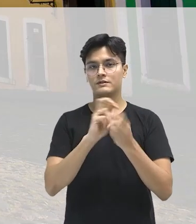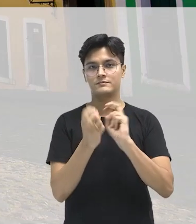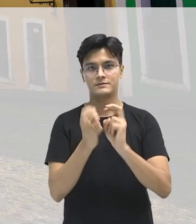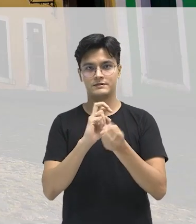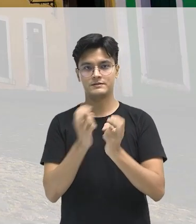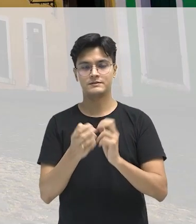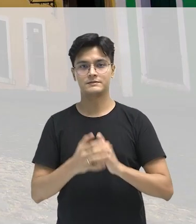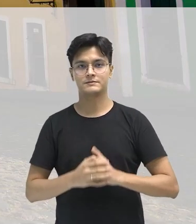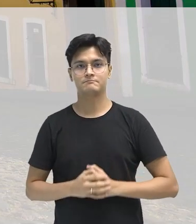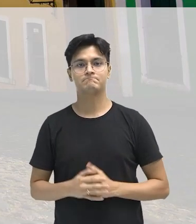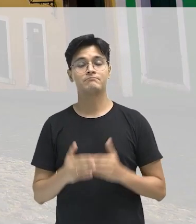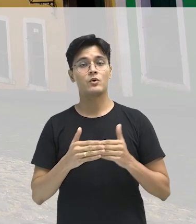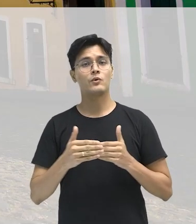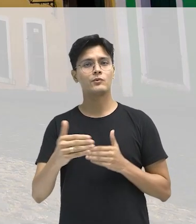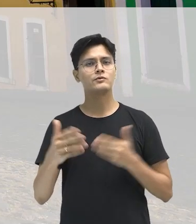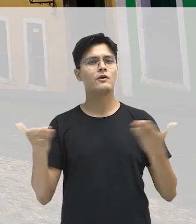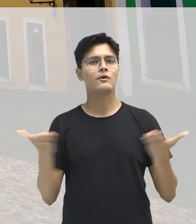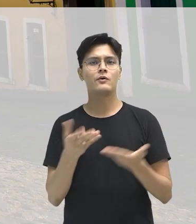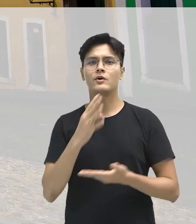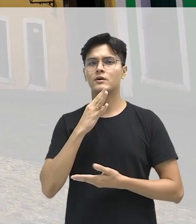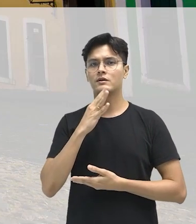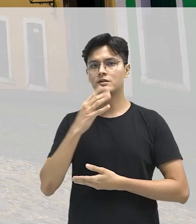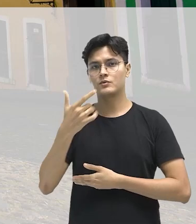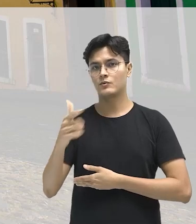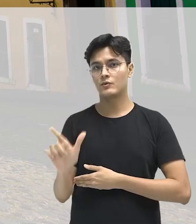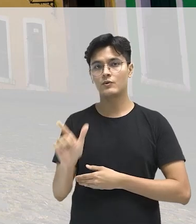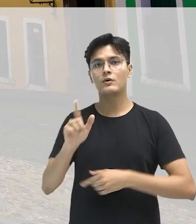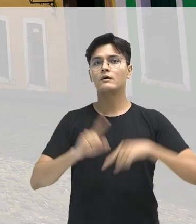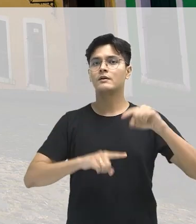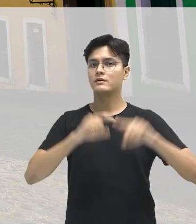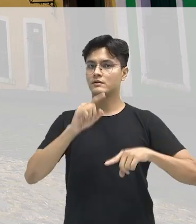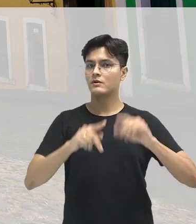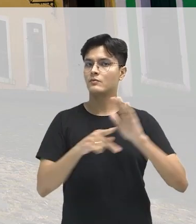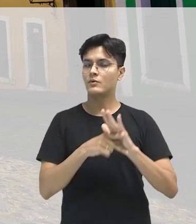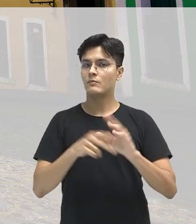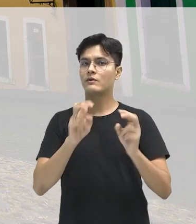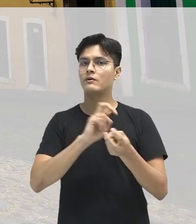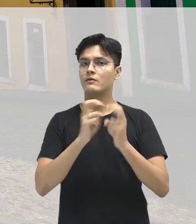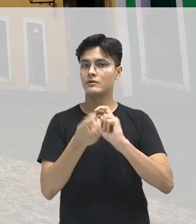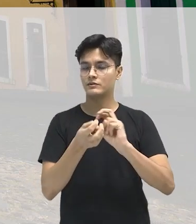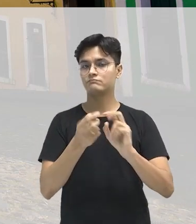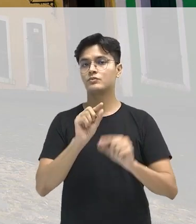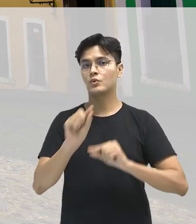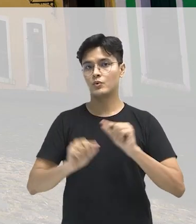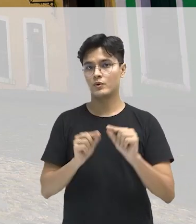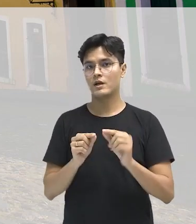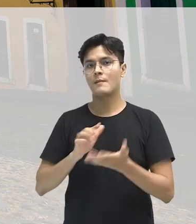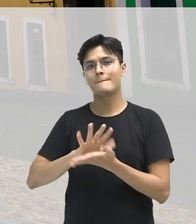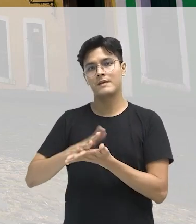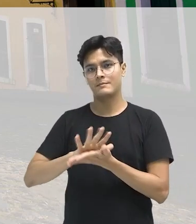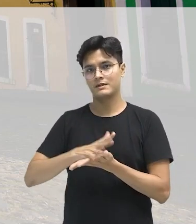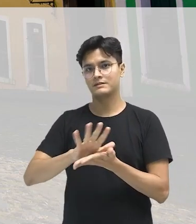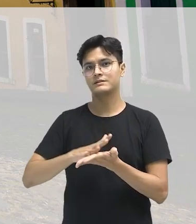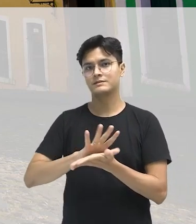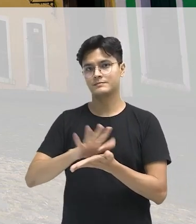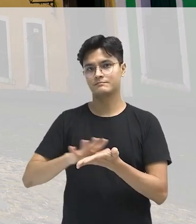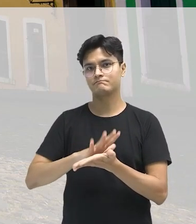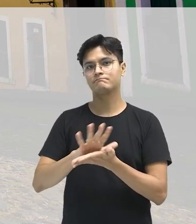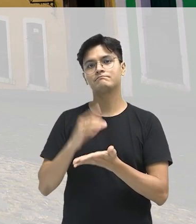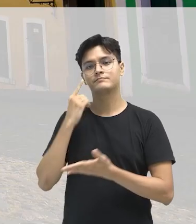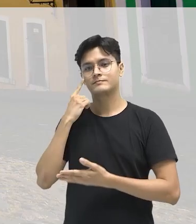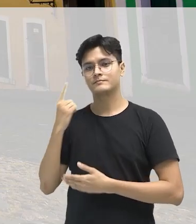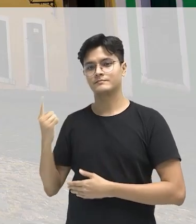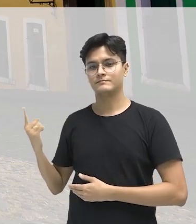capoeira. Prosseguindo, vamos conhecer um outro instrumento que faz parte. Vamos agora com o pandeiro, que está ali no